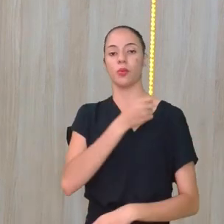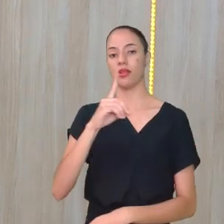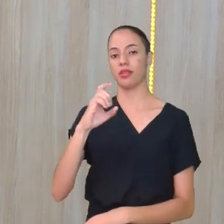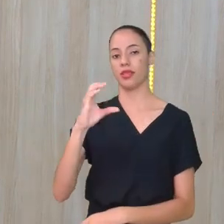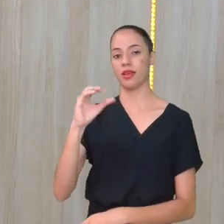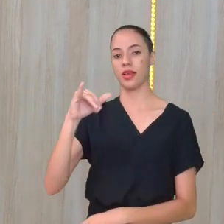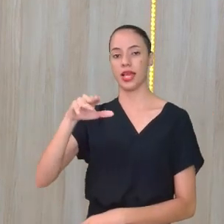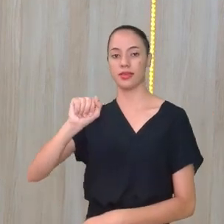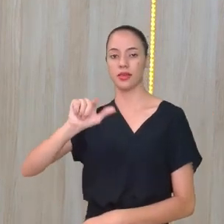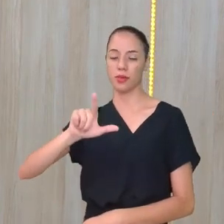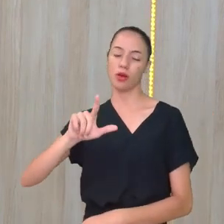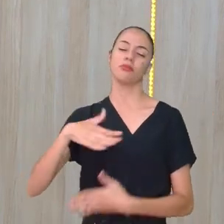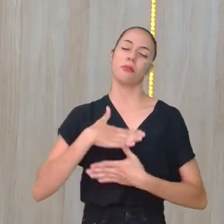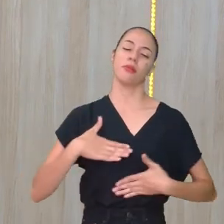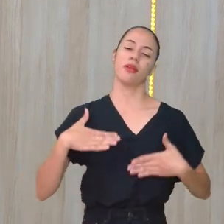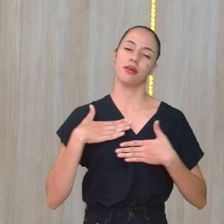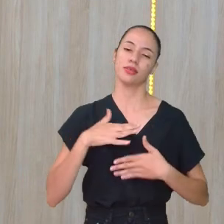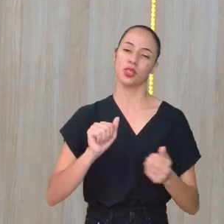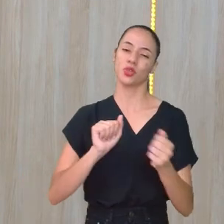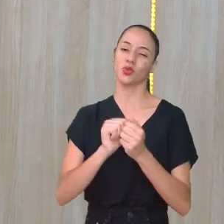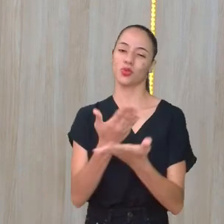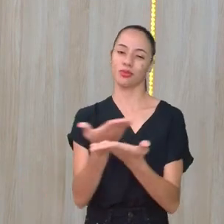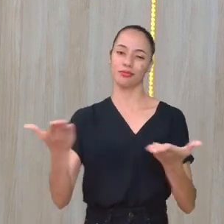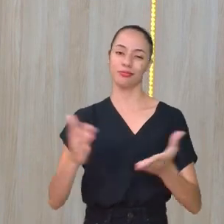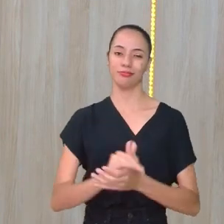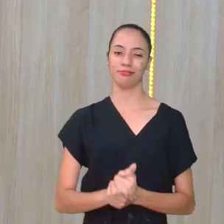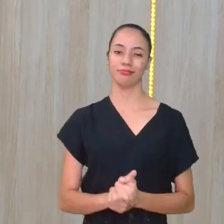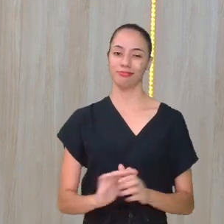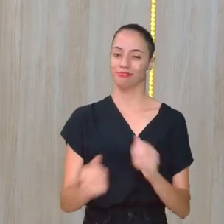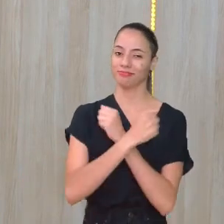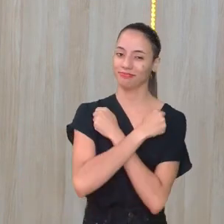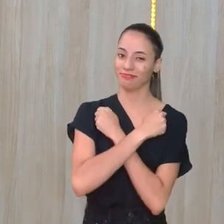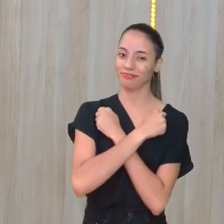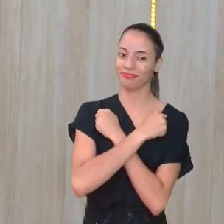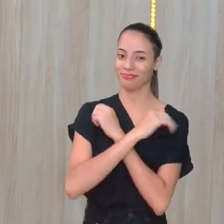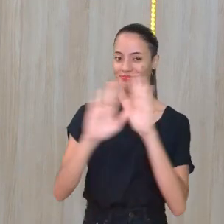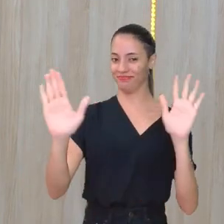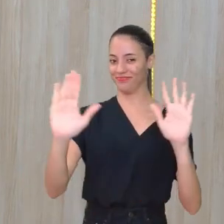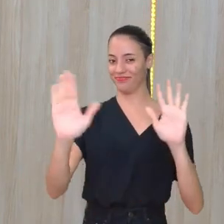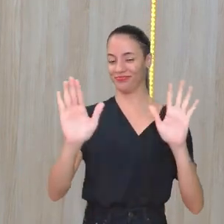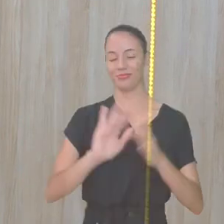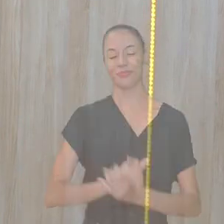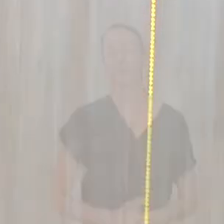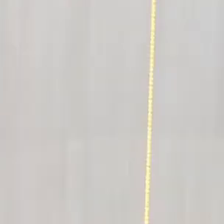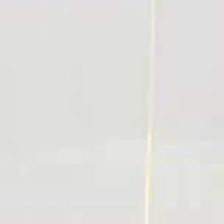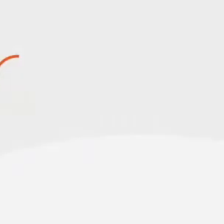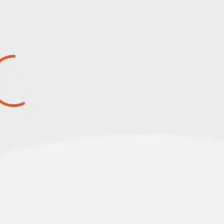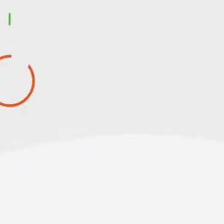Tá? Pessoal, foi um prazer estar com vocês. Um abraço. Tchau, tchau.